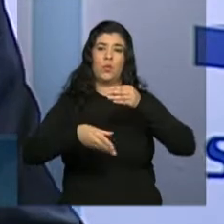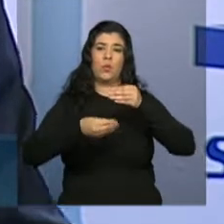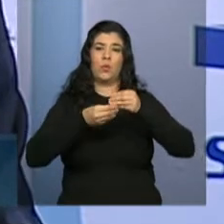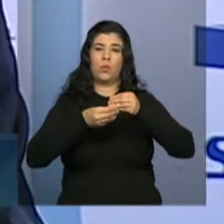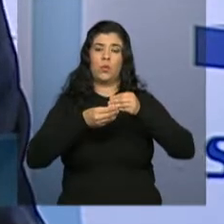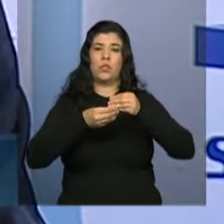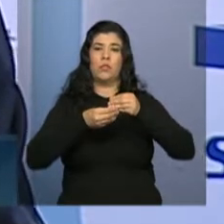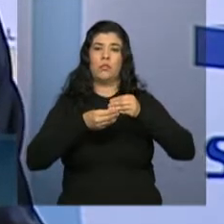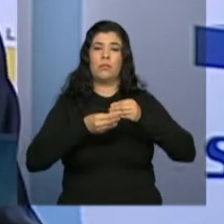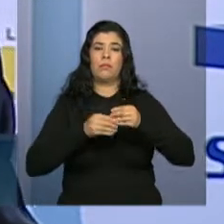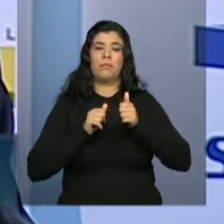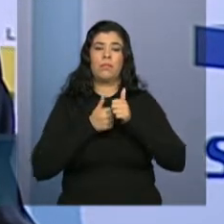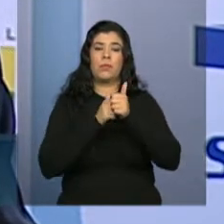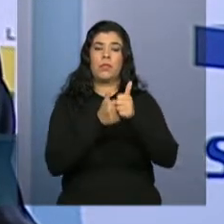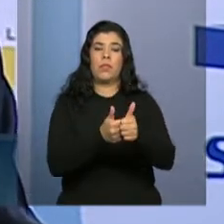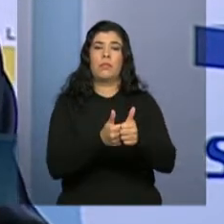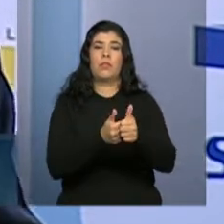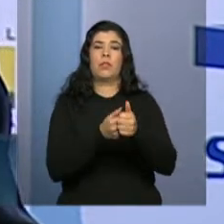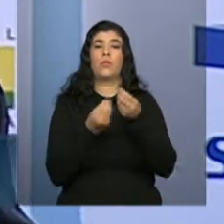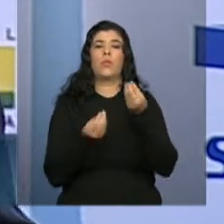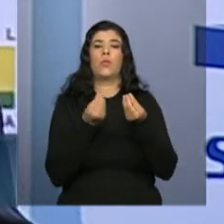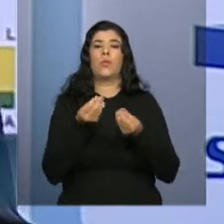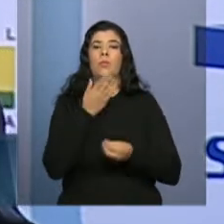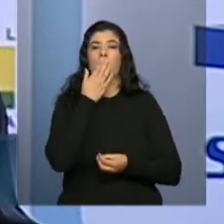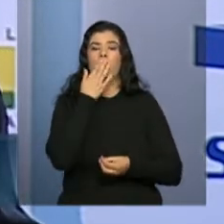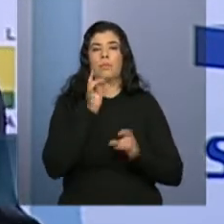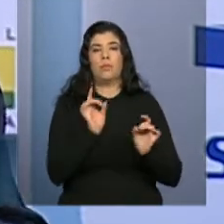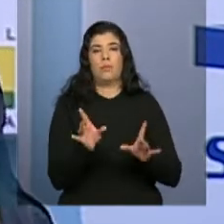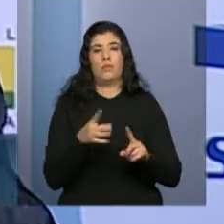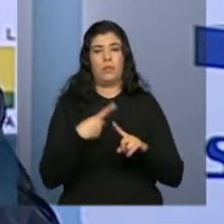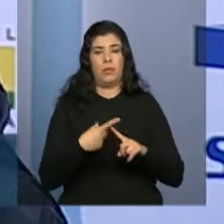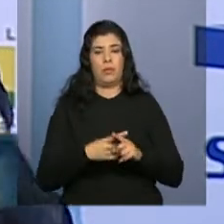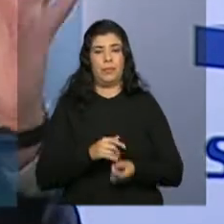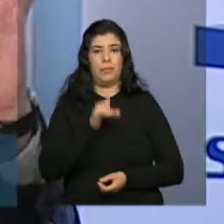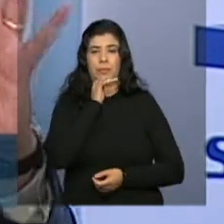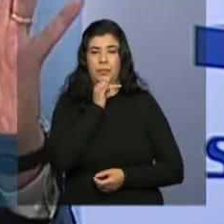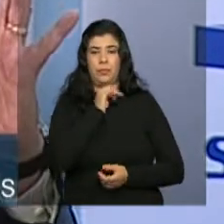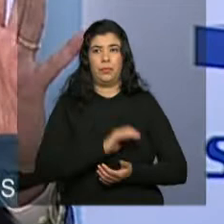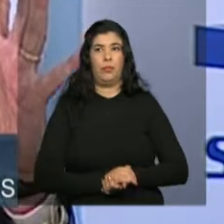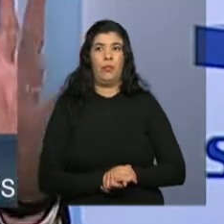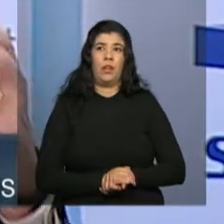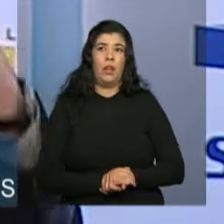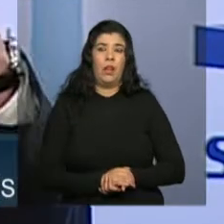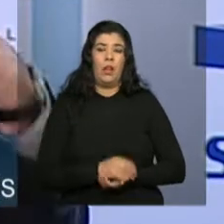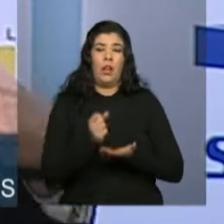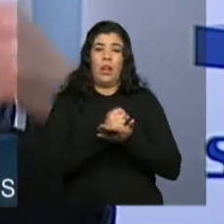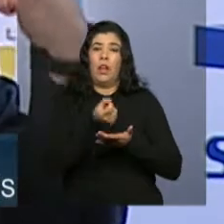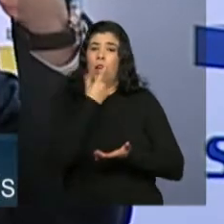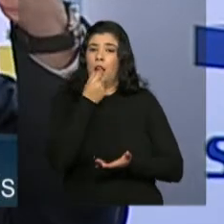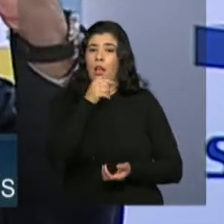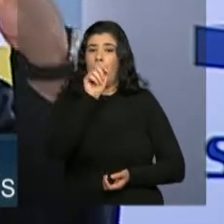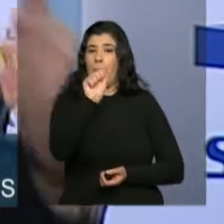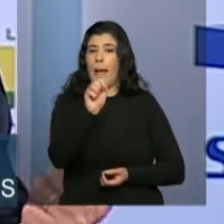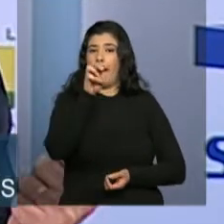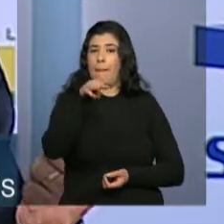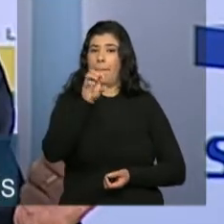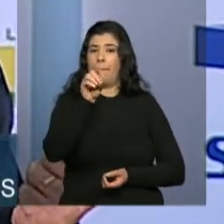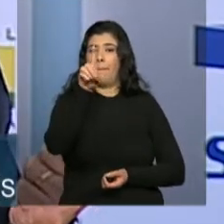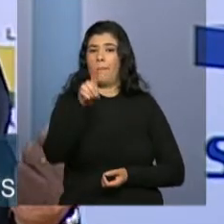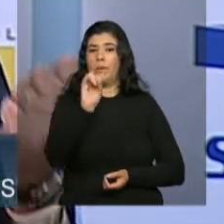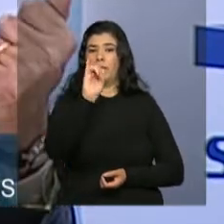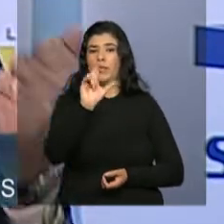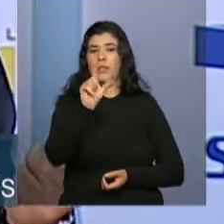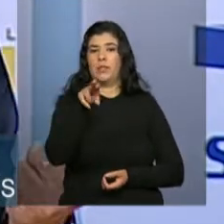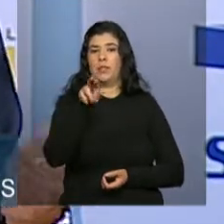distribuído por segmento de venda porque o preço de um Amoxilina né que uma pessoa compra na farmácia